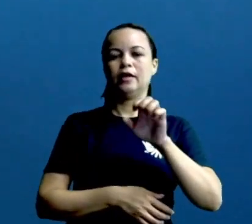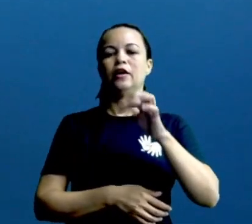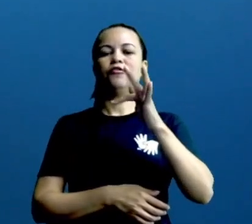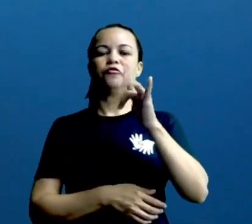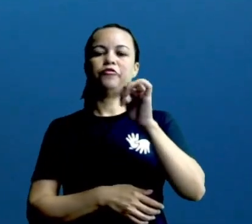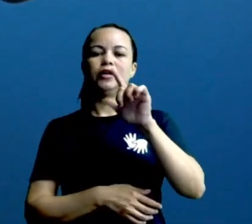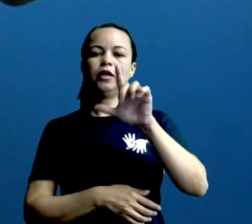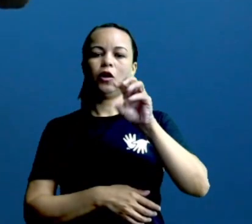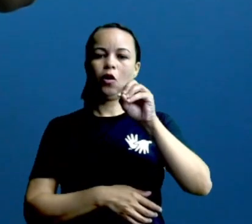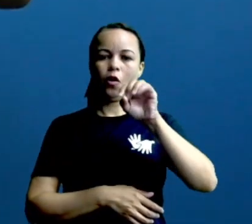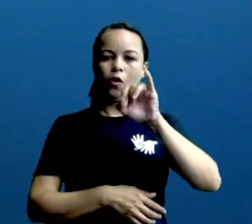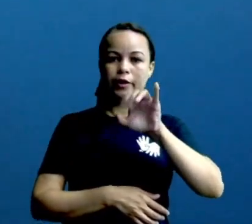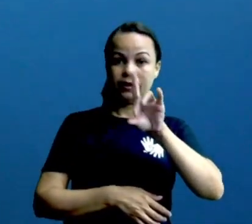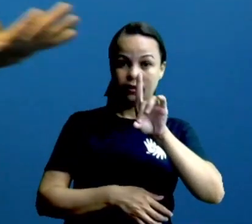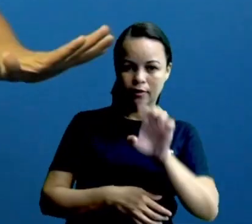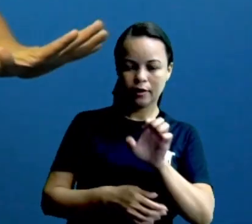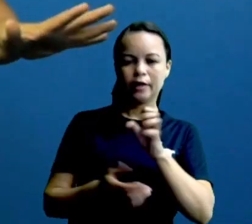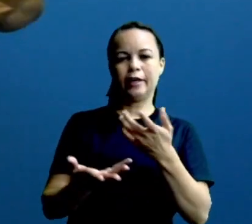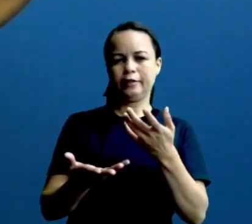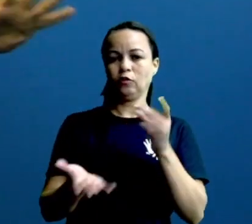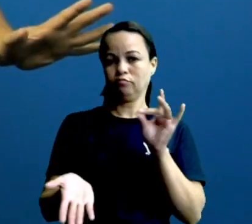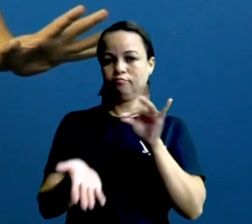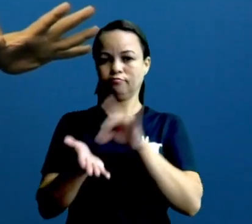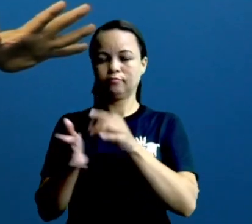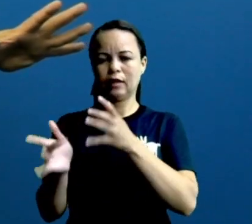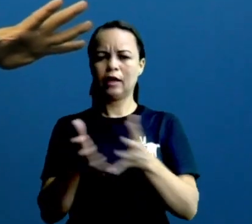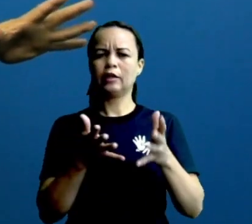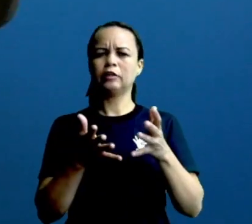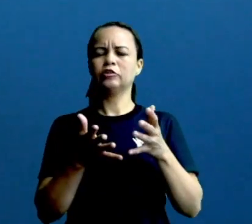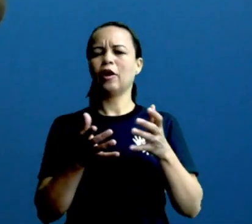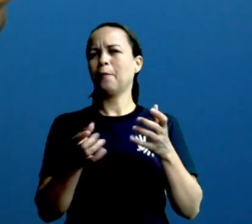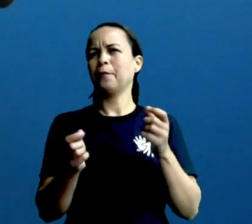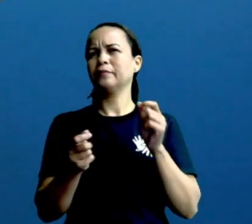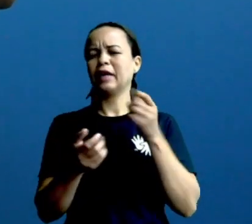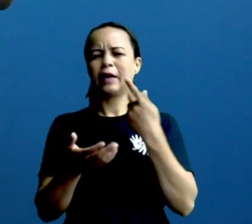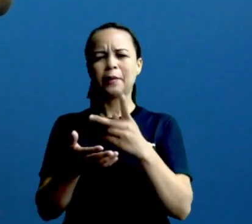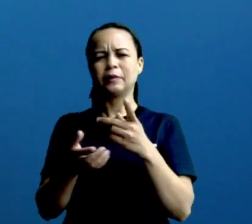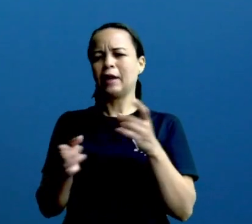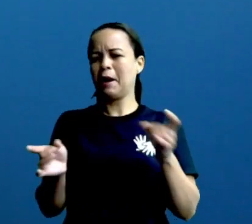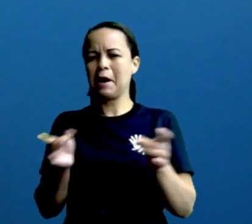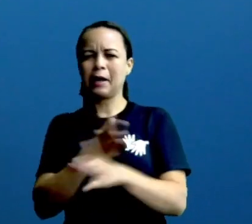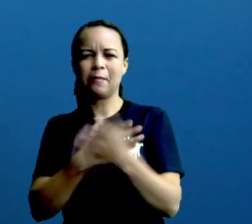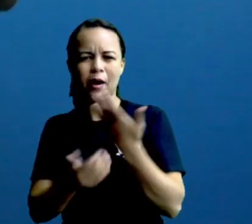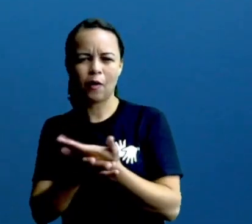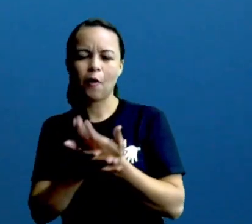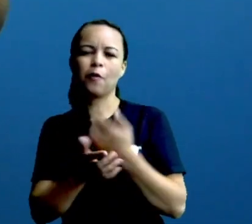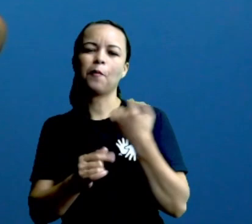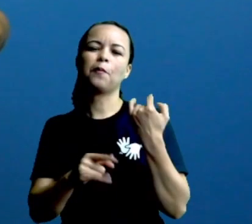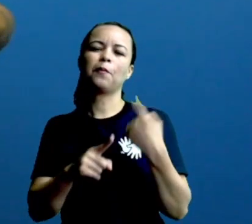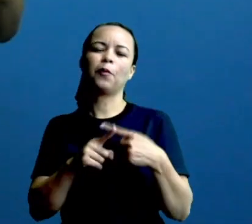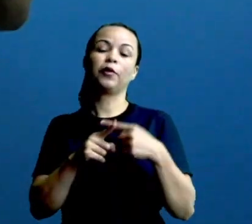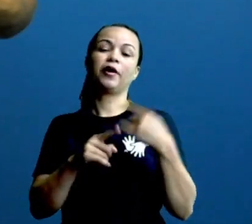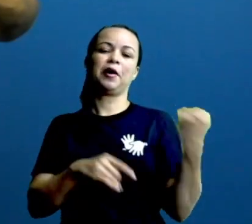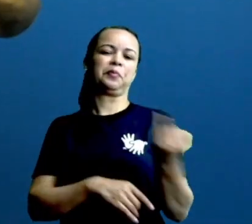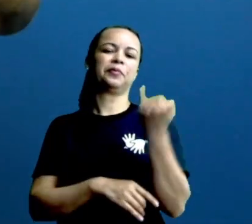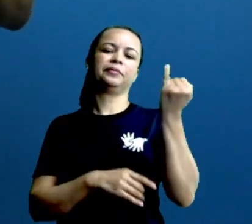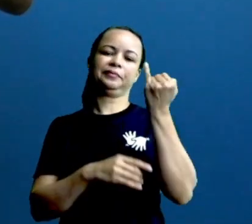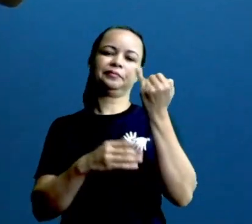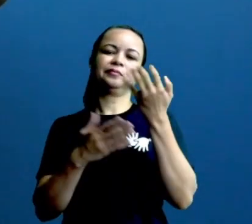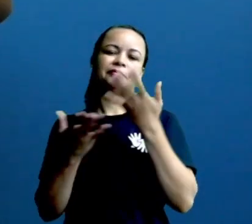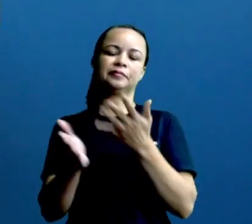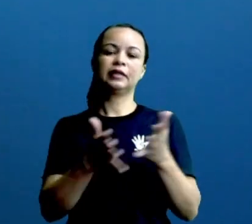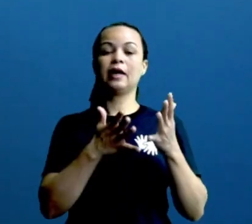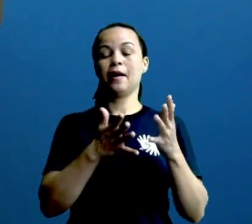Perfeito? São informações que já daqui, já daria para a gente acabar a nossa aula, porque são valiosíssimas. Mas